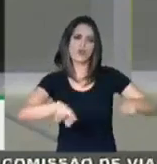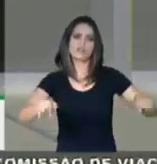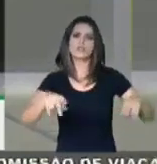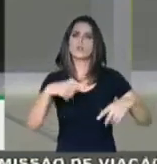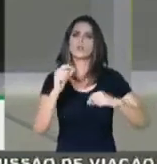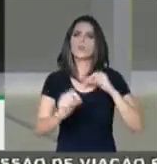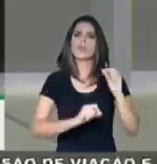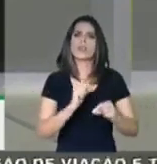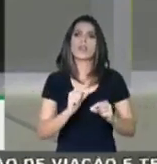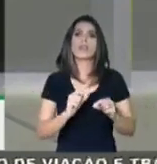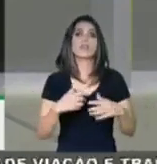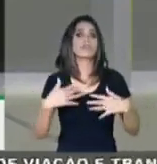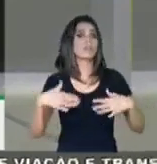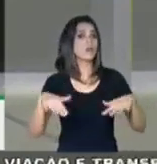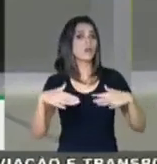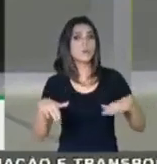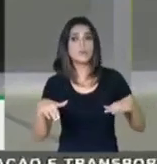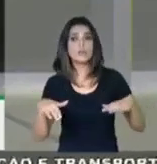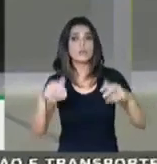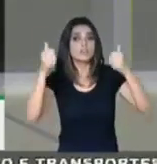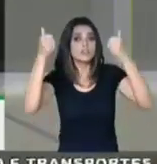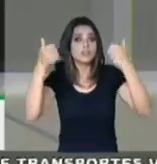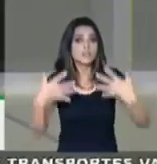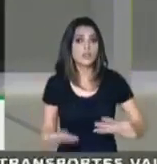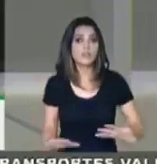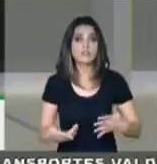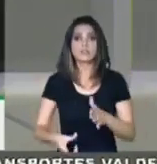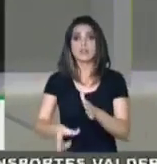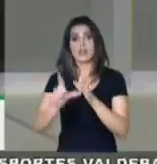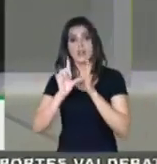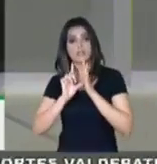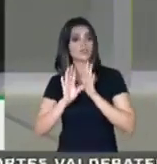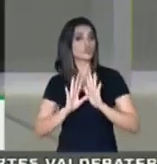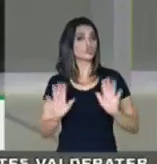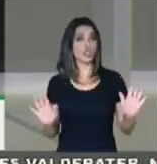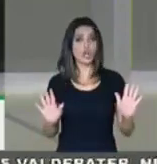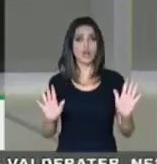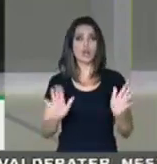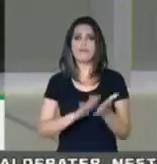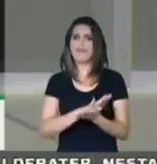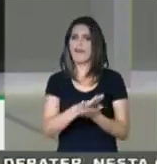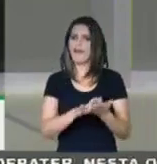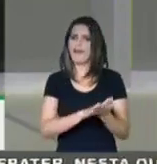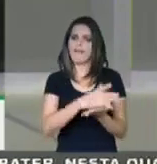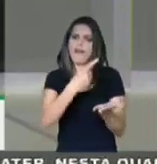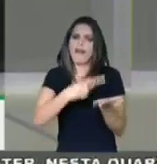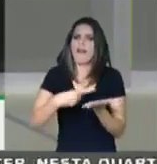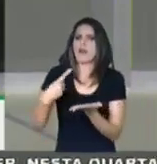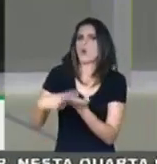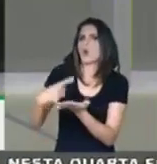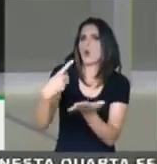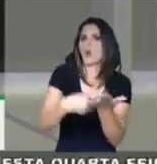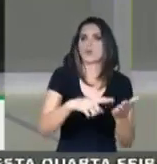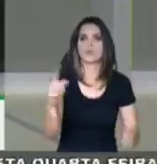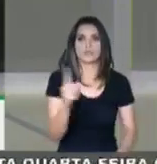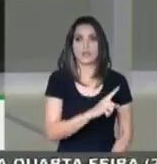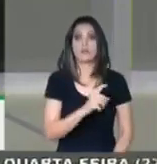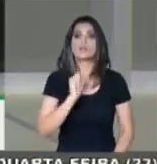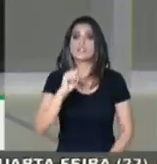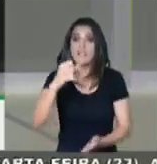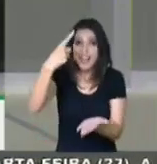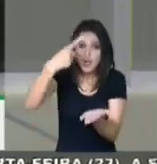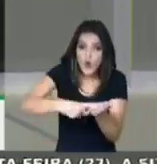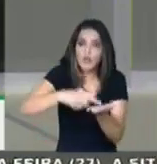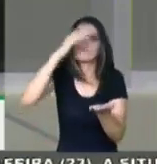ser, de forma muito tranquila, como foram, esclarecidas previamente. Nada tem de acordo. Eu cumpro todos os acordos que